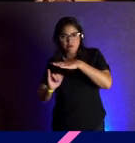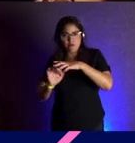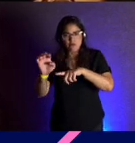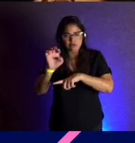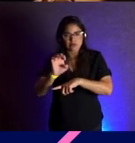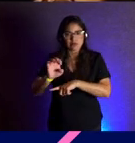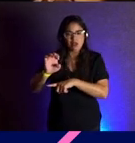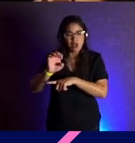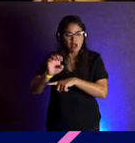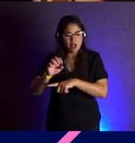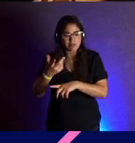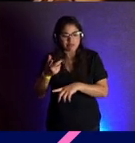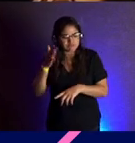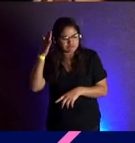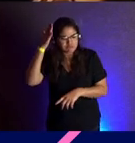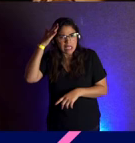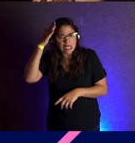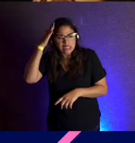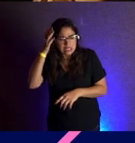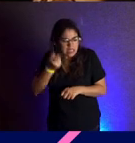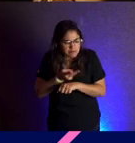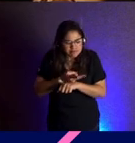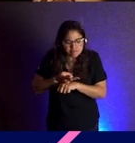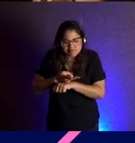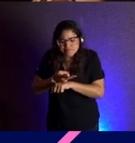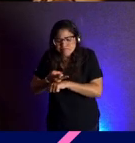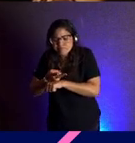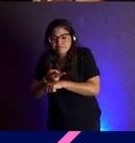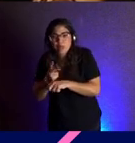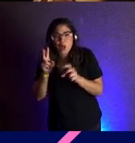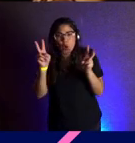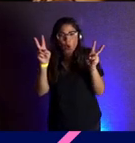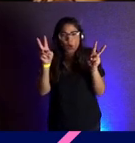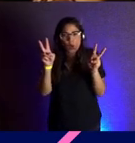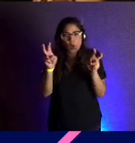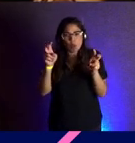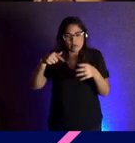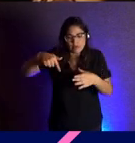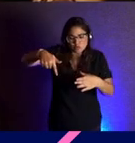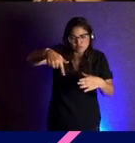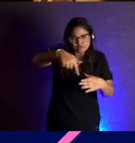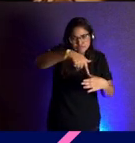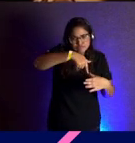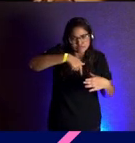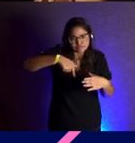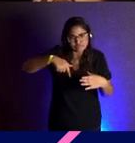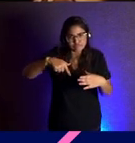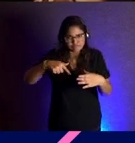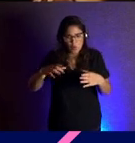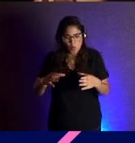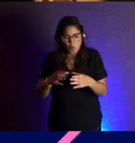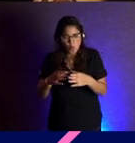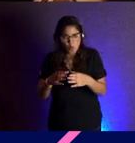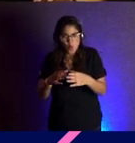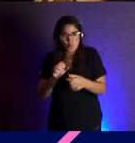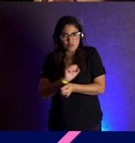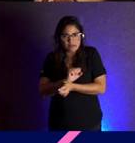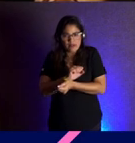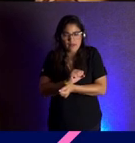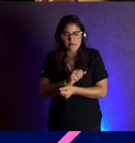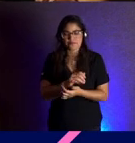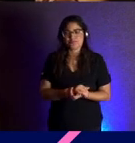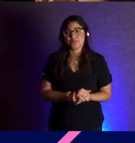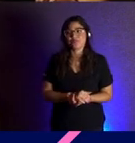esse mapeamento, no caso dos quilombos. Então, é isso. E queria agradecer o